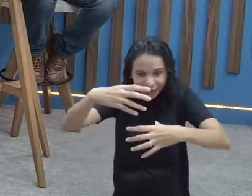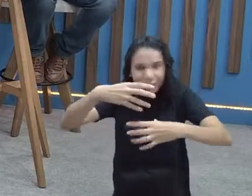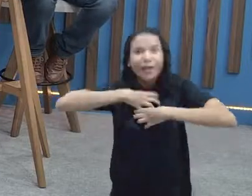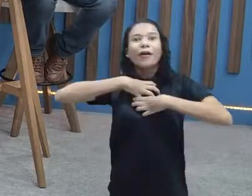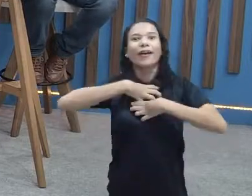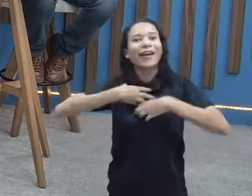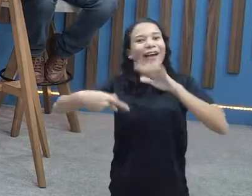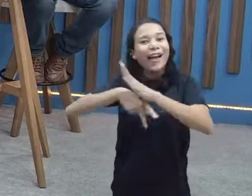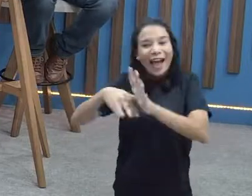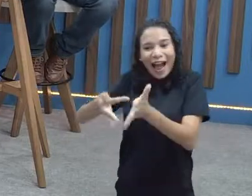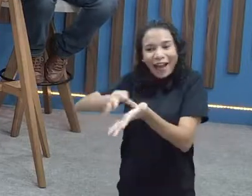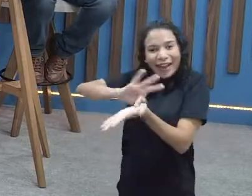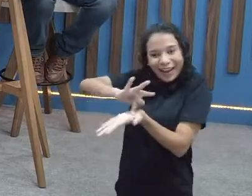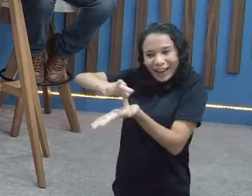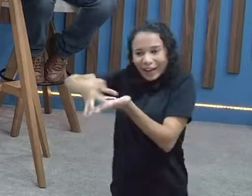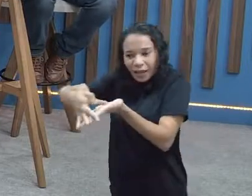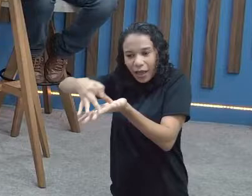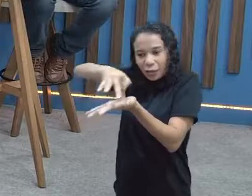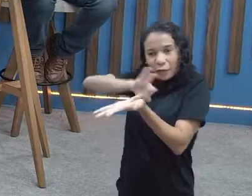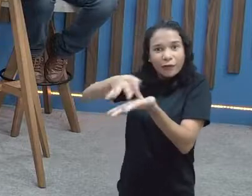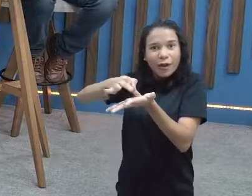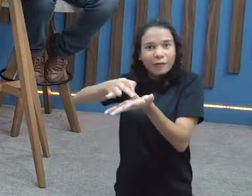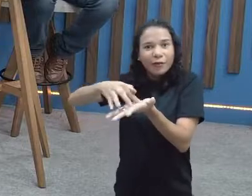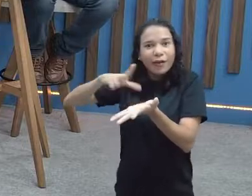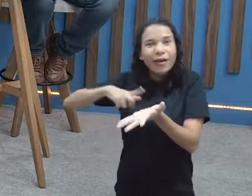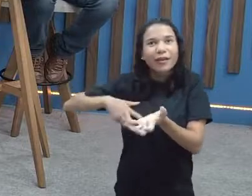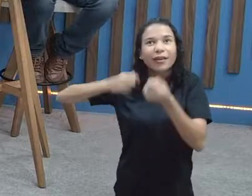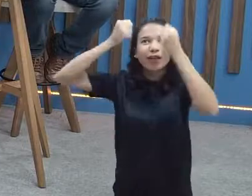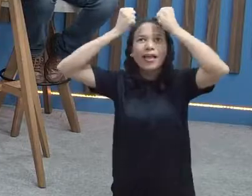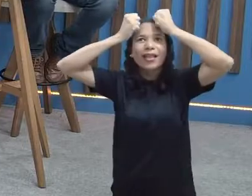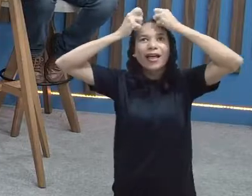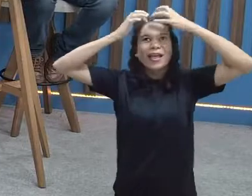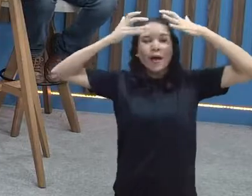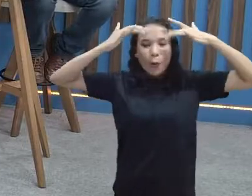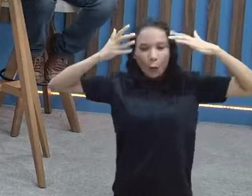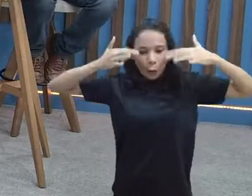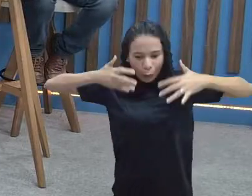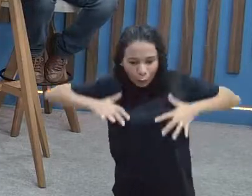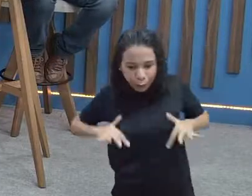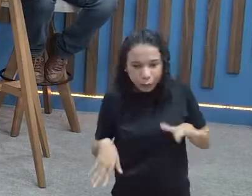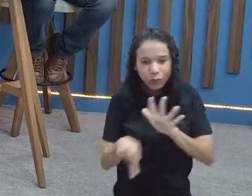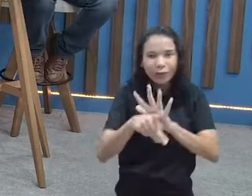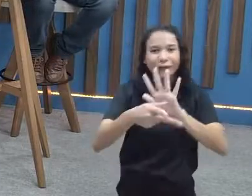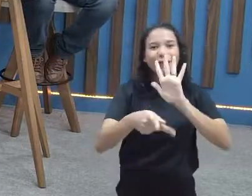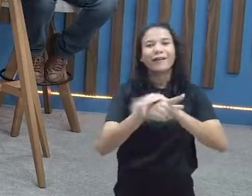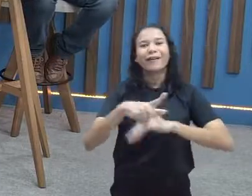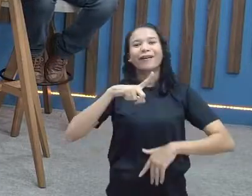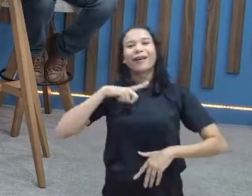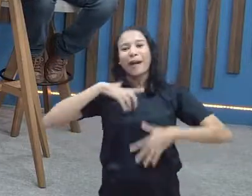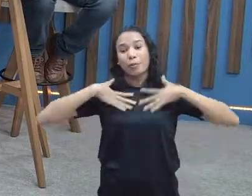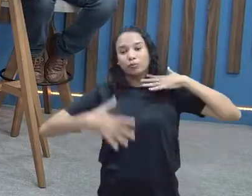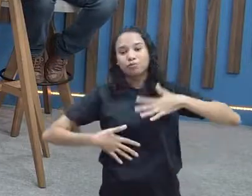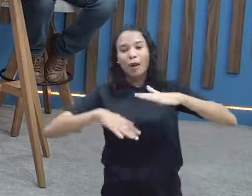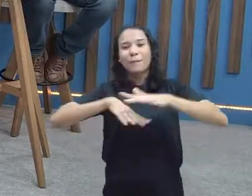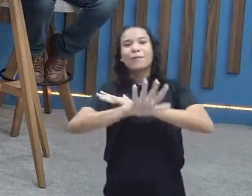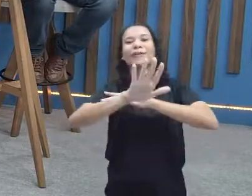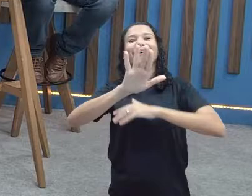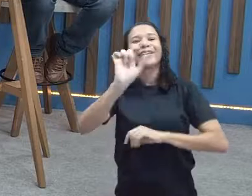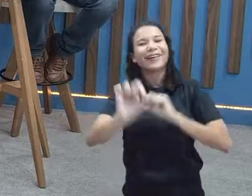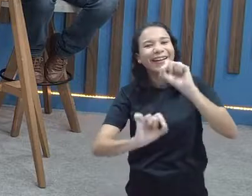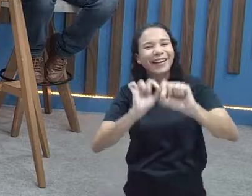Quero sentir a embriaguez do frevo que entra na cabeça e todo mundo que acaba no